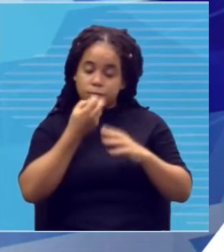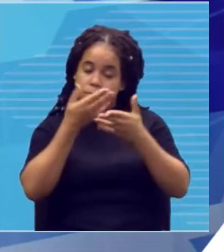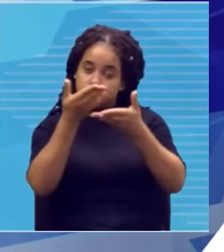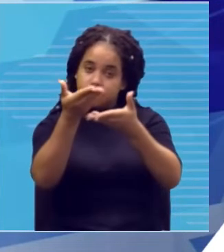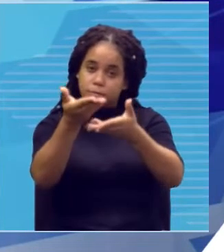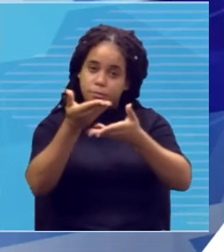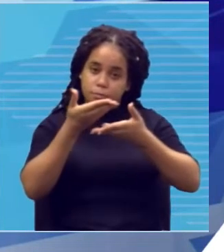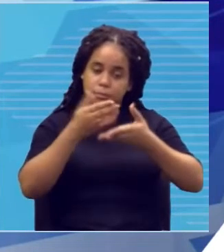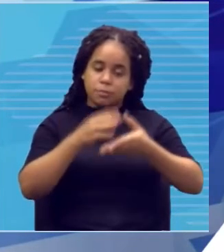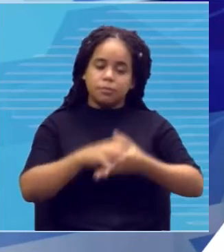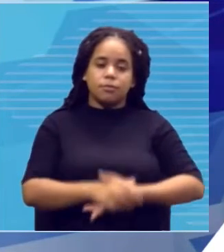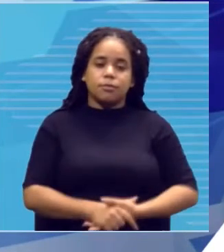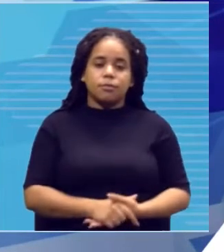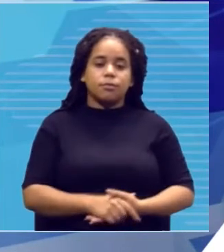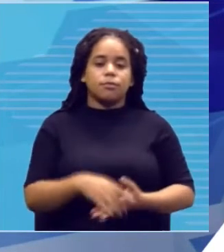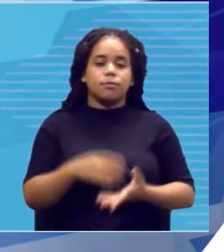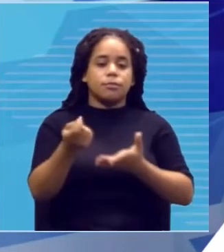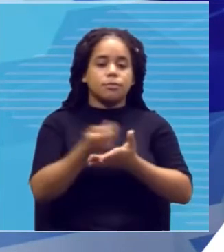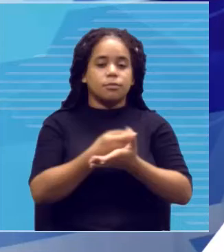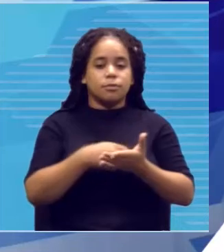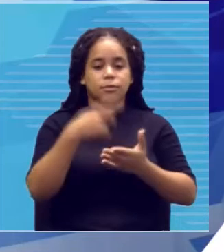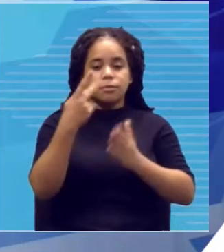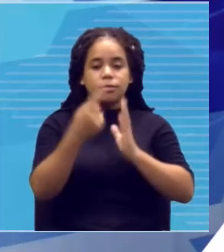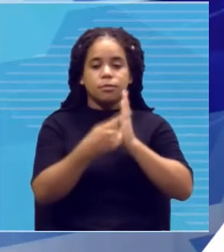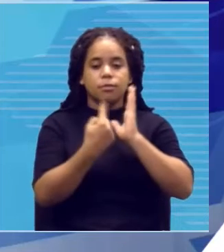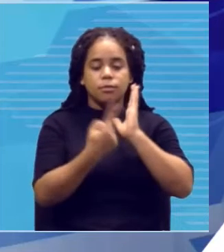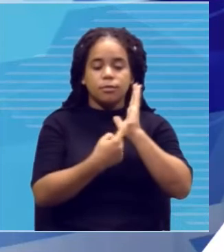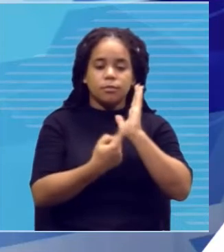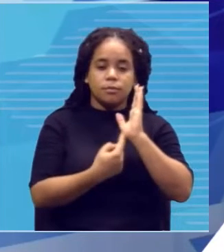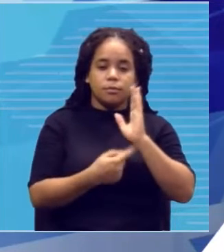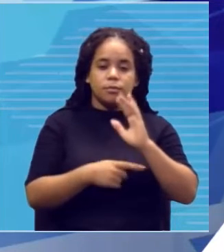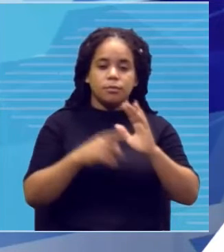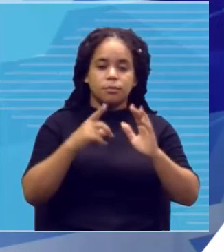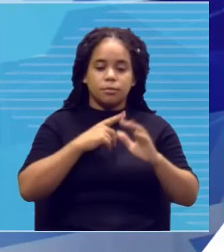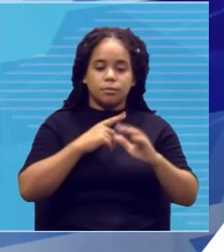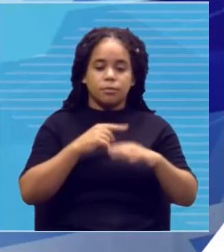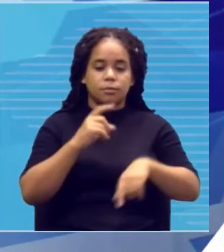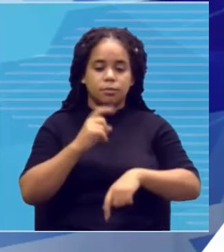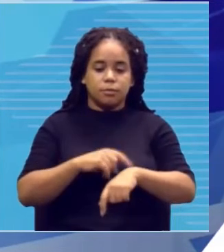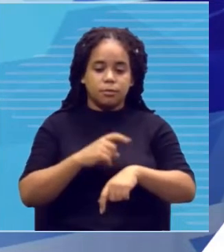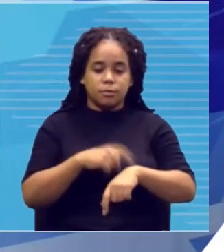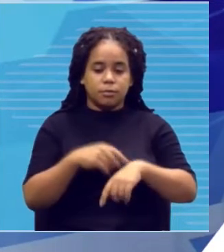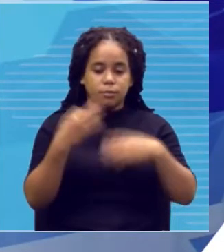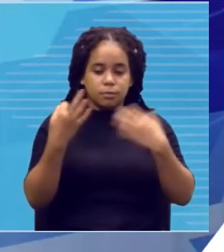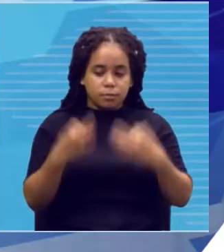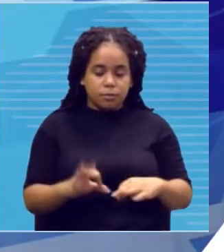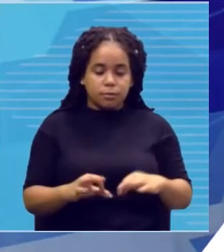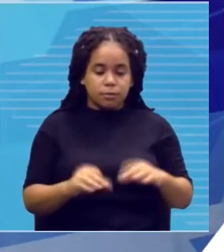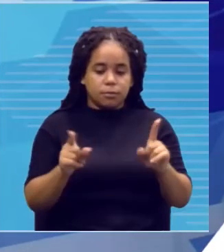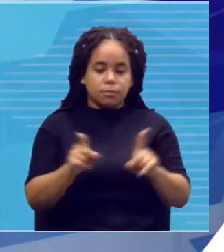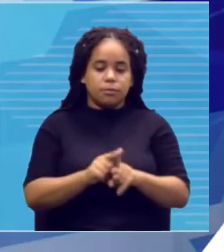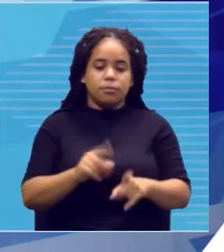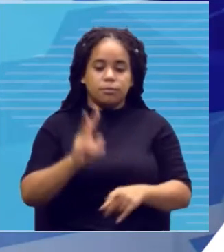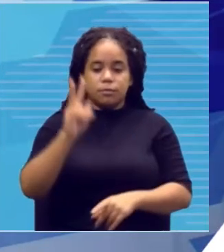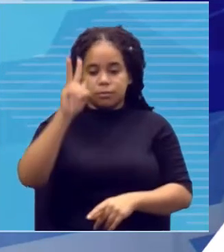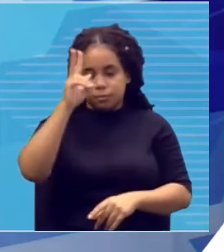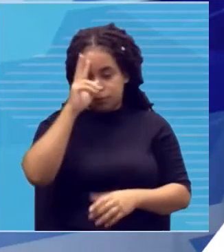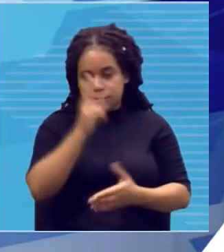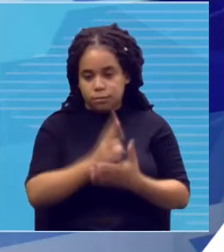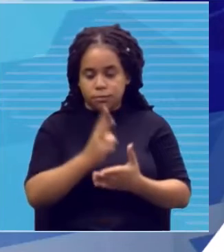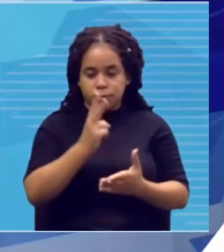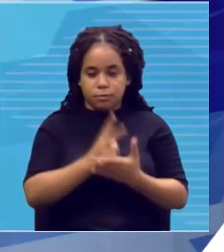bem-vindo anote no seu caderno tá certo o nosso horário tá toda segunda-feira